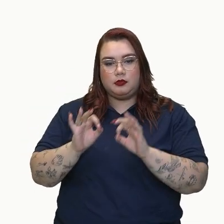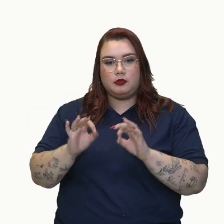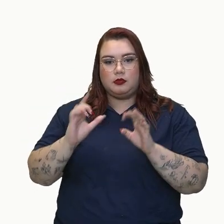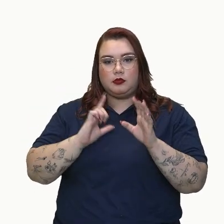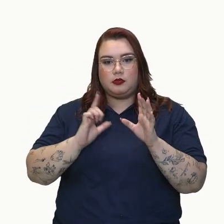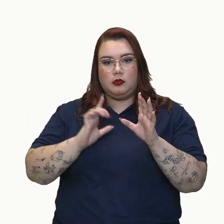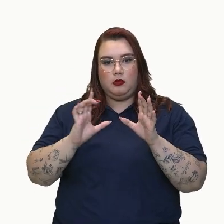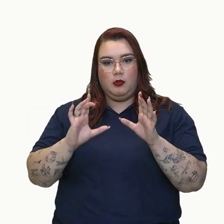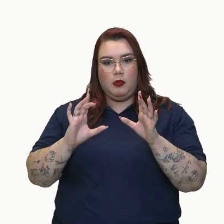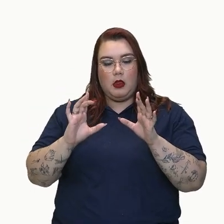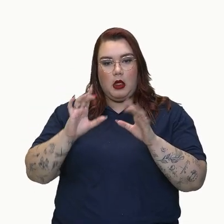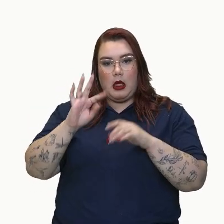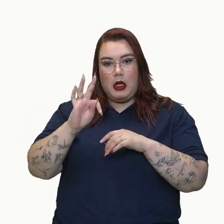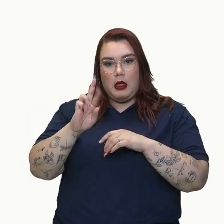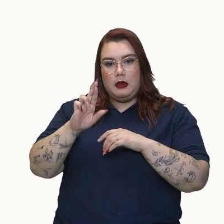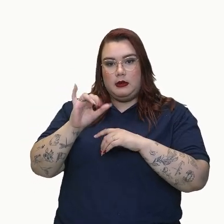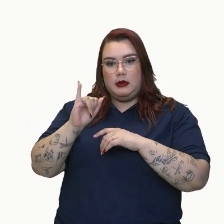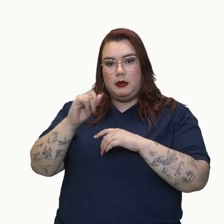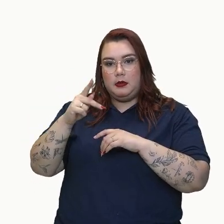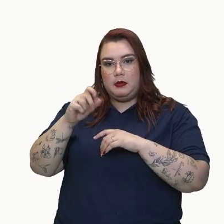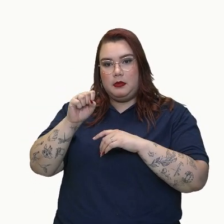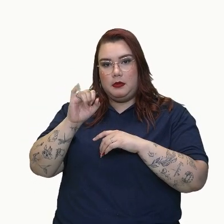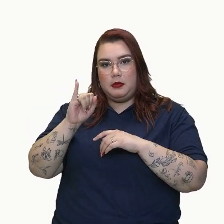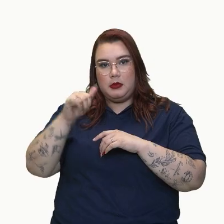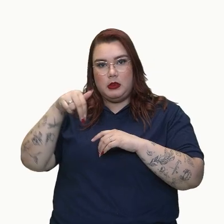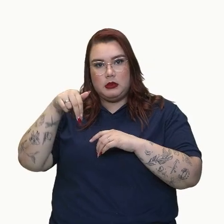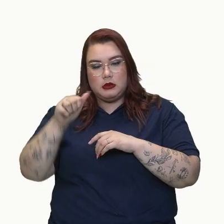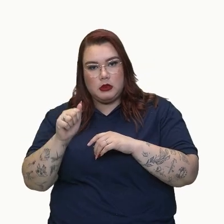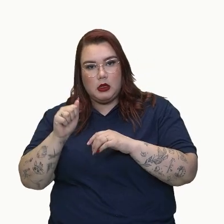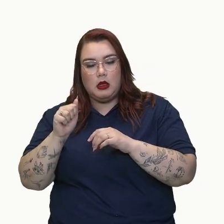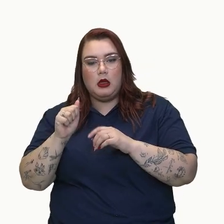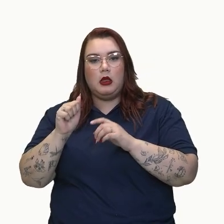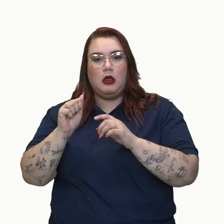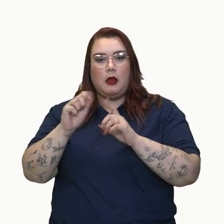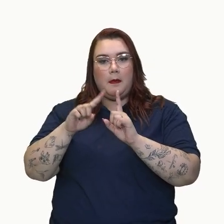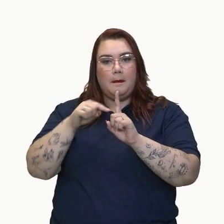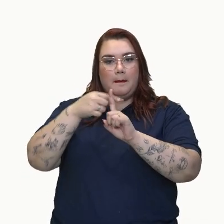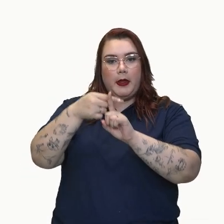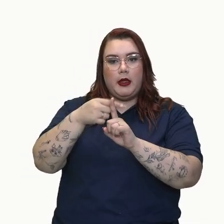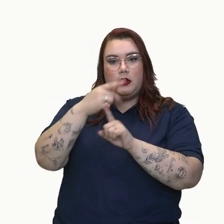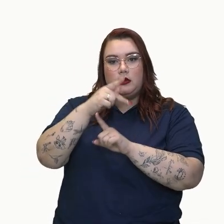com a pepsina, tá? Então os dois aqui juntos,